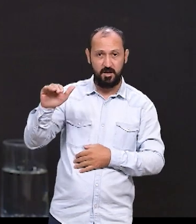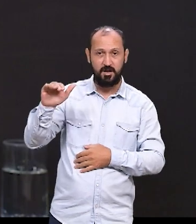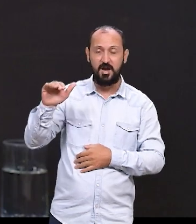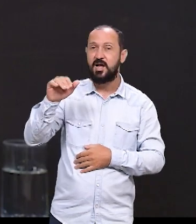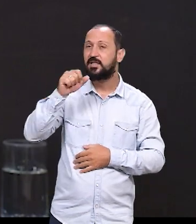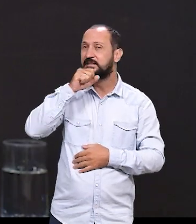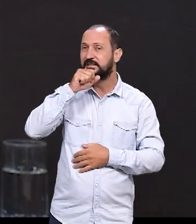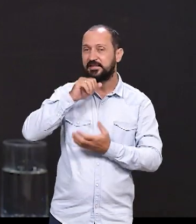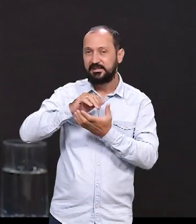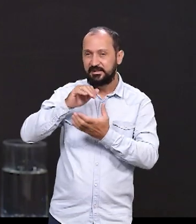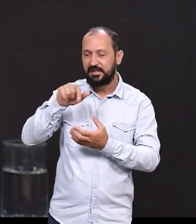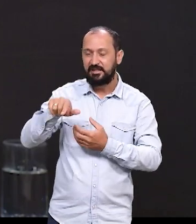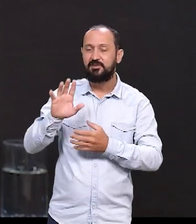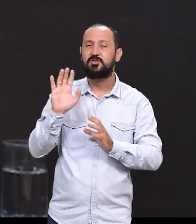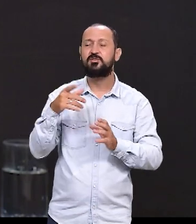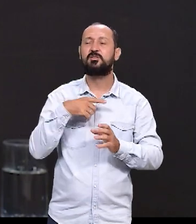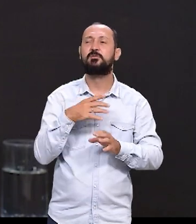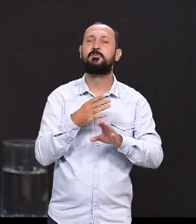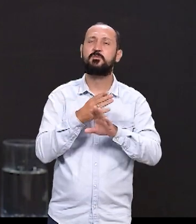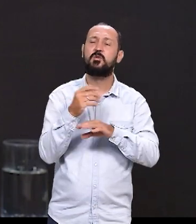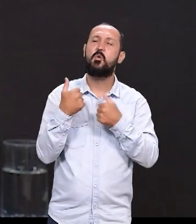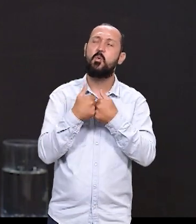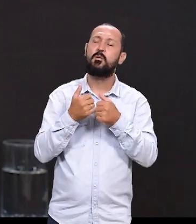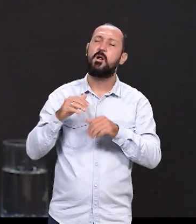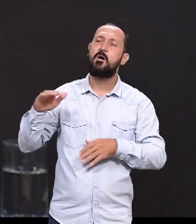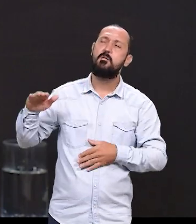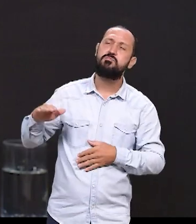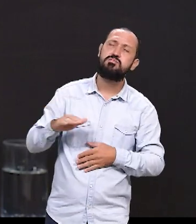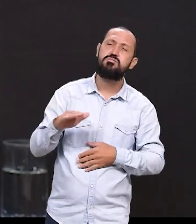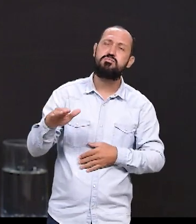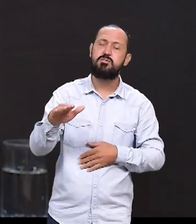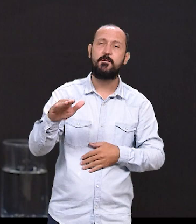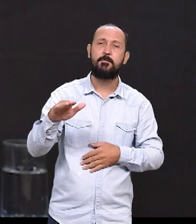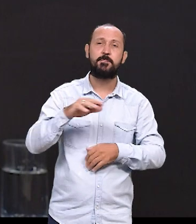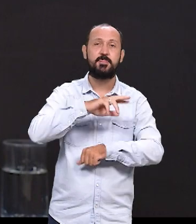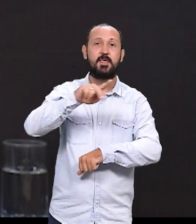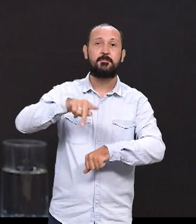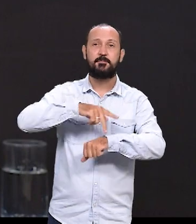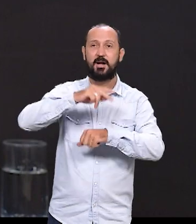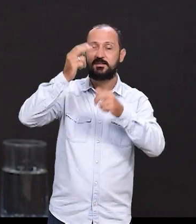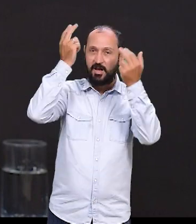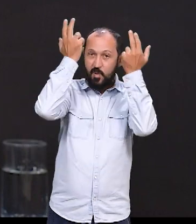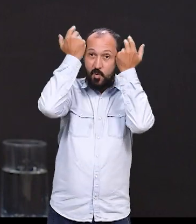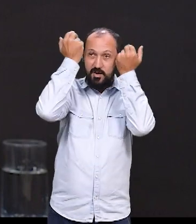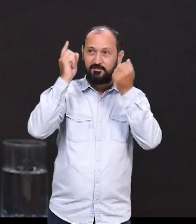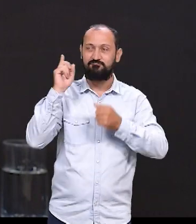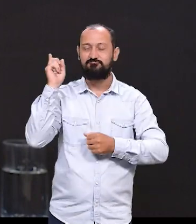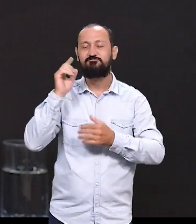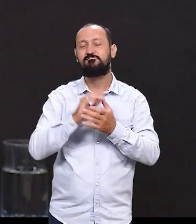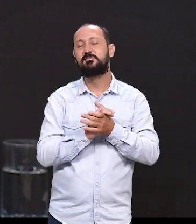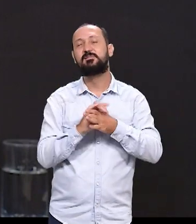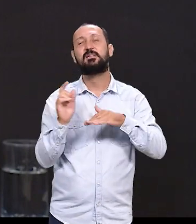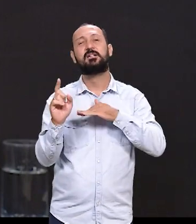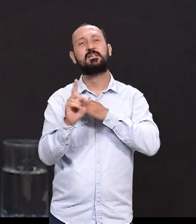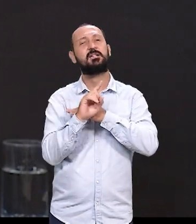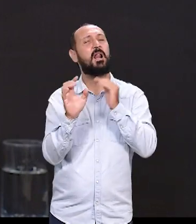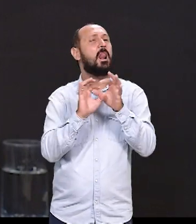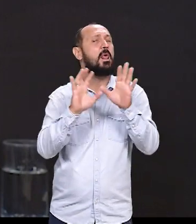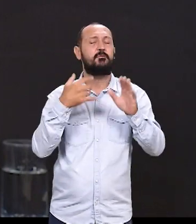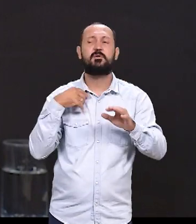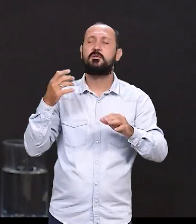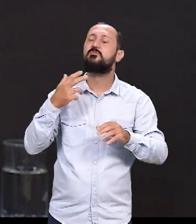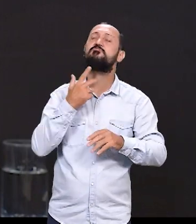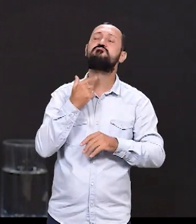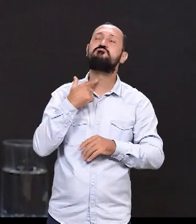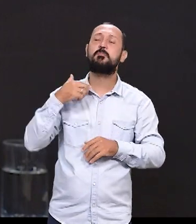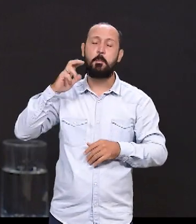prazer de uma senhora que eh tava passando a gente tava com a unidade móvel eh na praça de coelho e